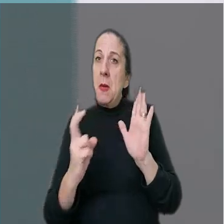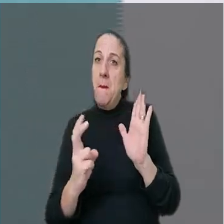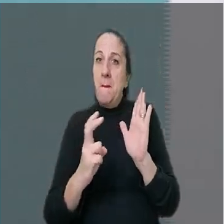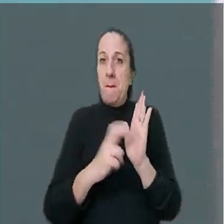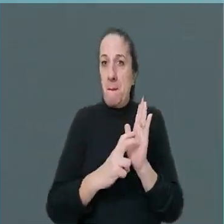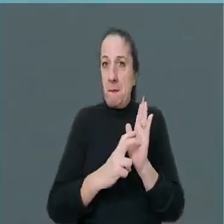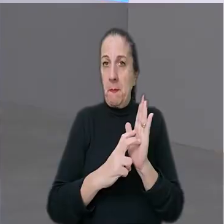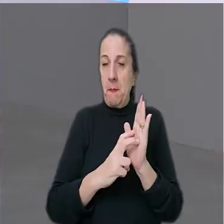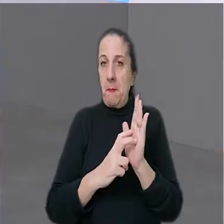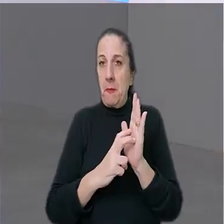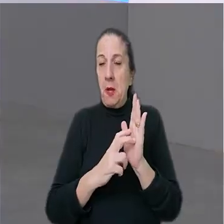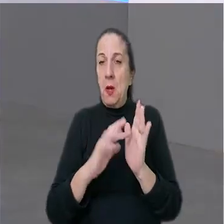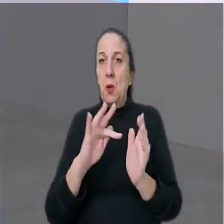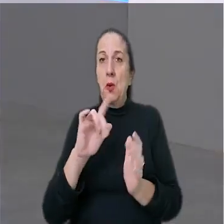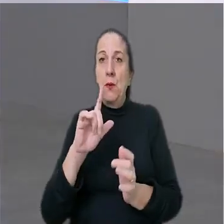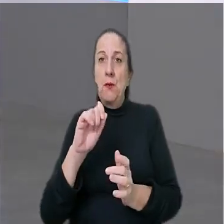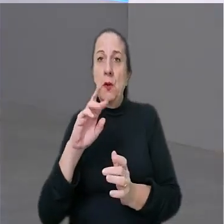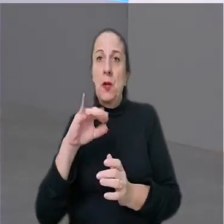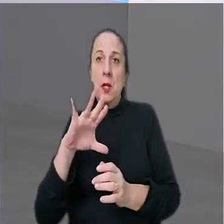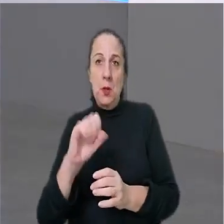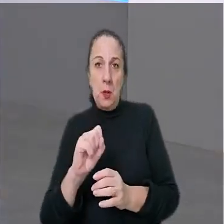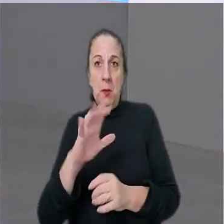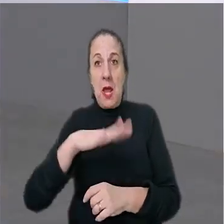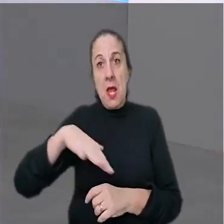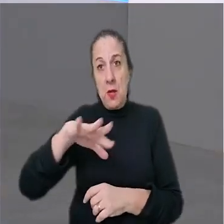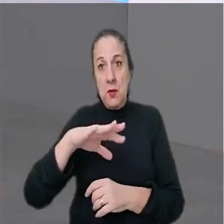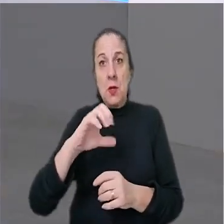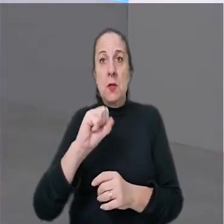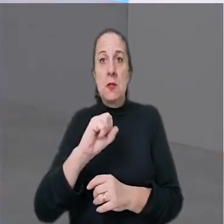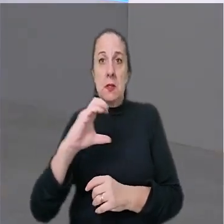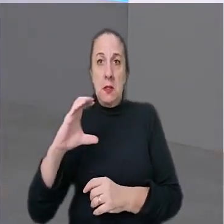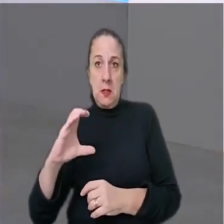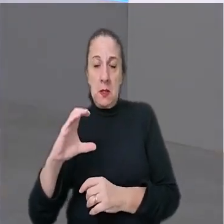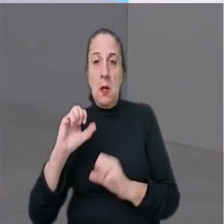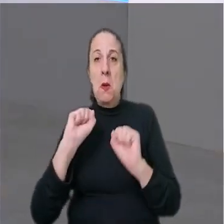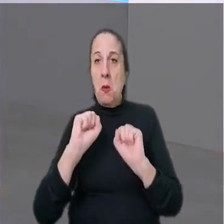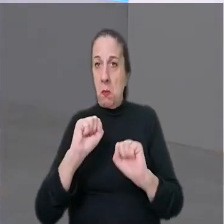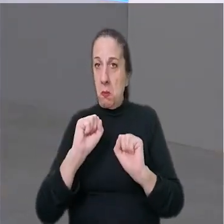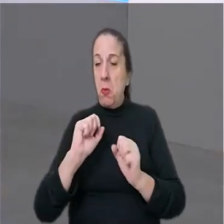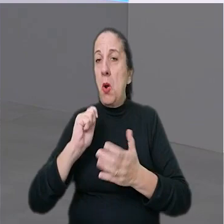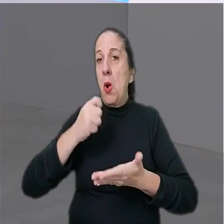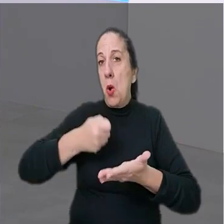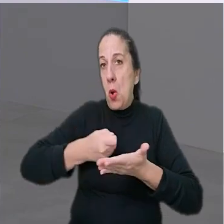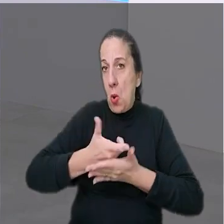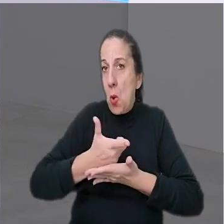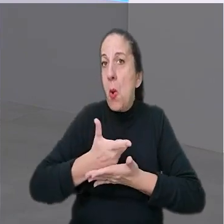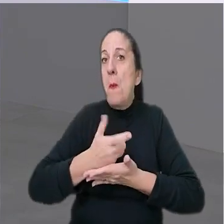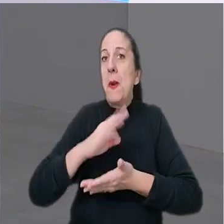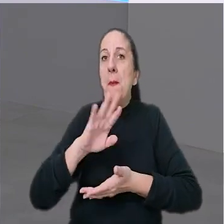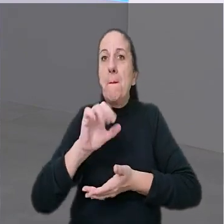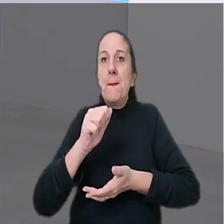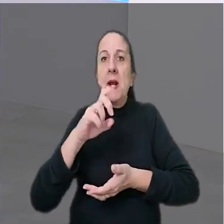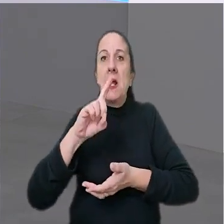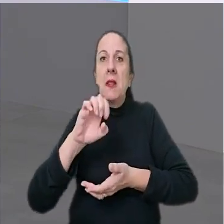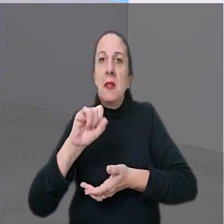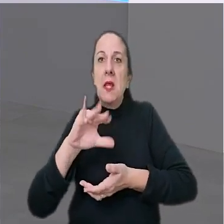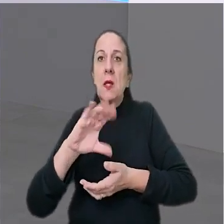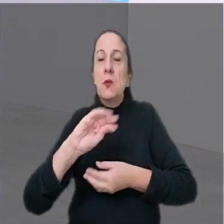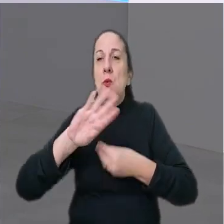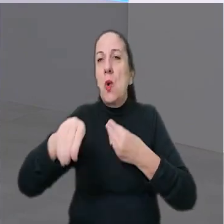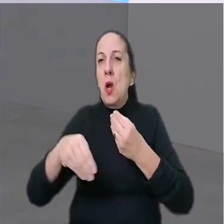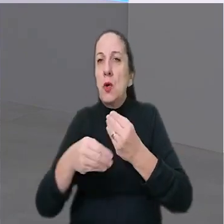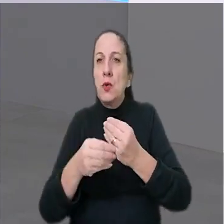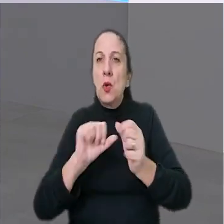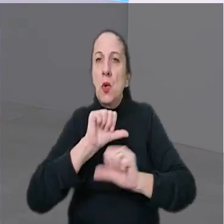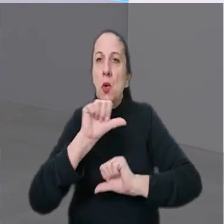Estabelecimentos Bancários de Florianópolis e região de Santa Catarina pode ajuizar ação para cobrar do Bradesco o pagamento de adicional